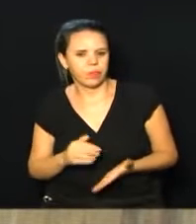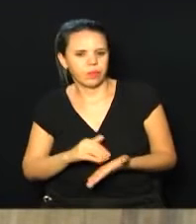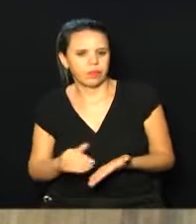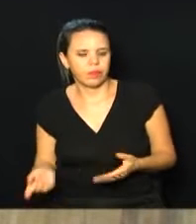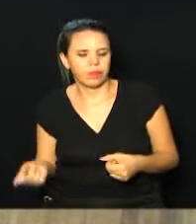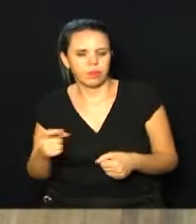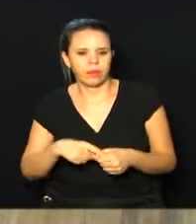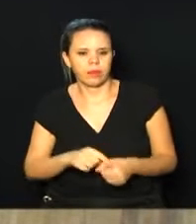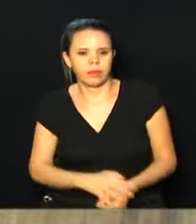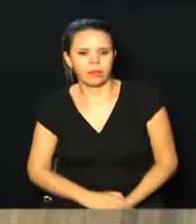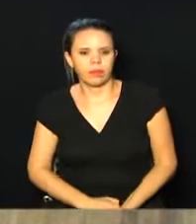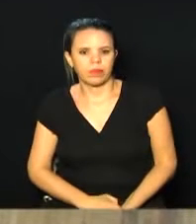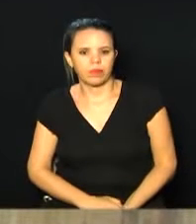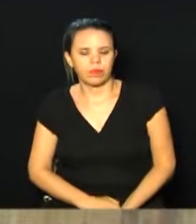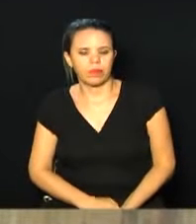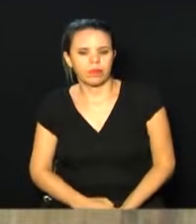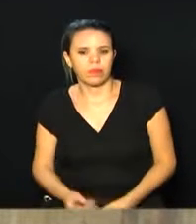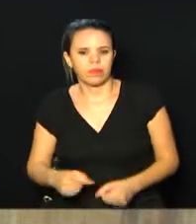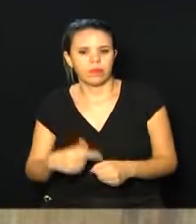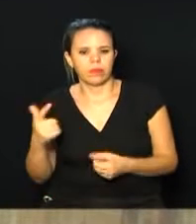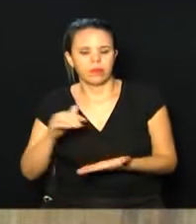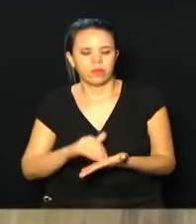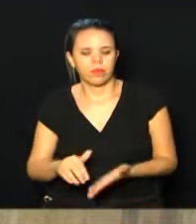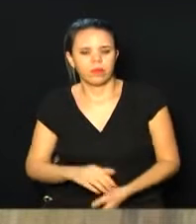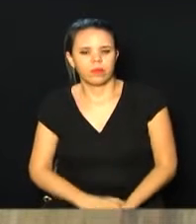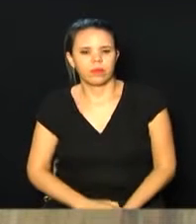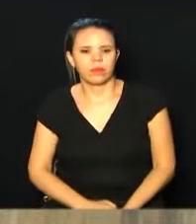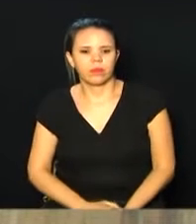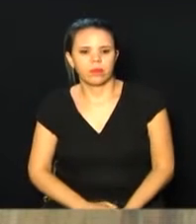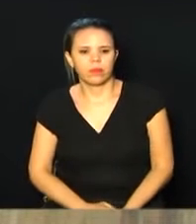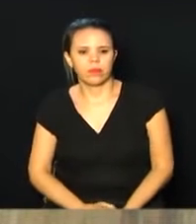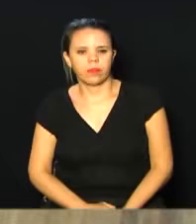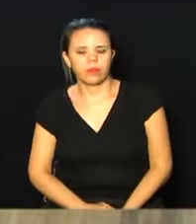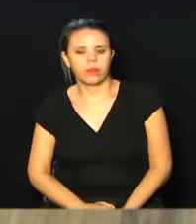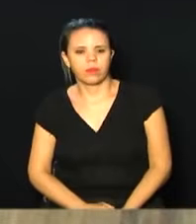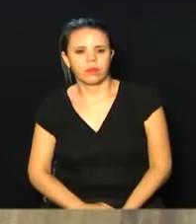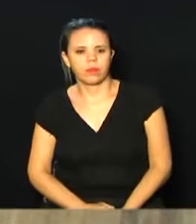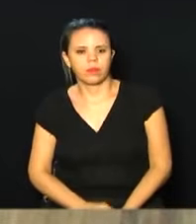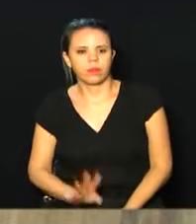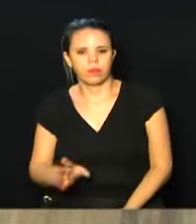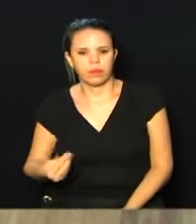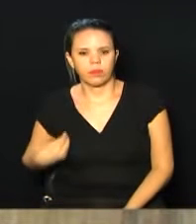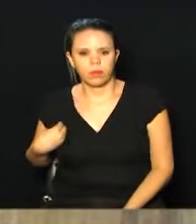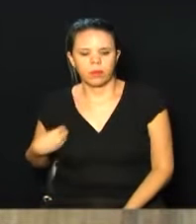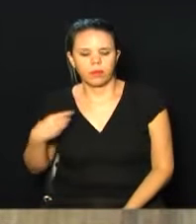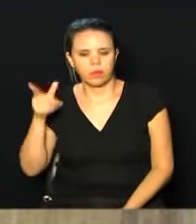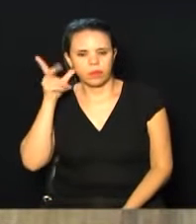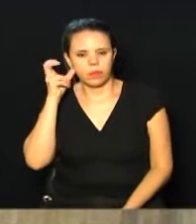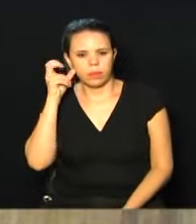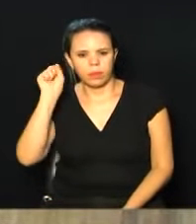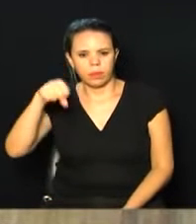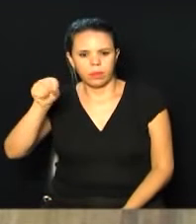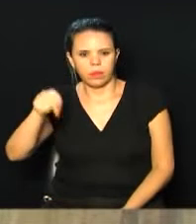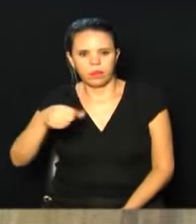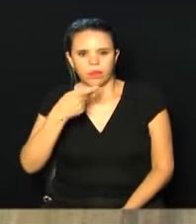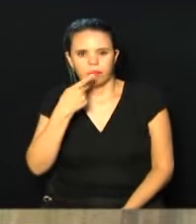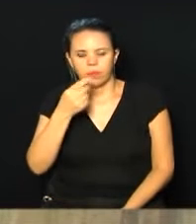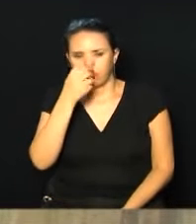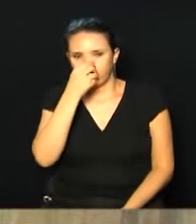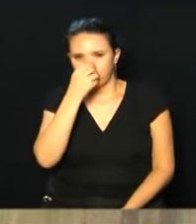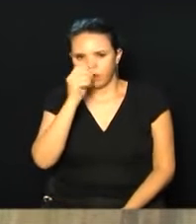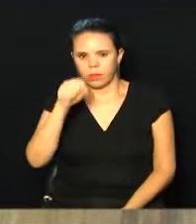Barreiro voltou. Então, depois eu volto com o Paulela. Pois não, secretário? O senhor já está no ar. Ouvindo? Estamos ouvindo.